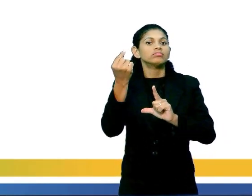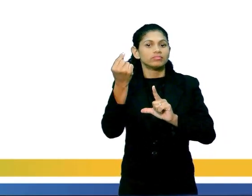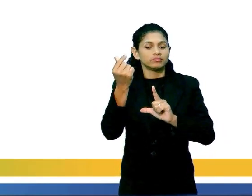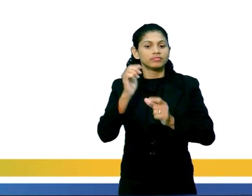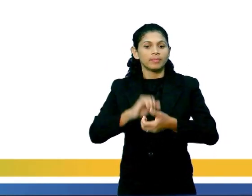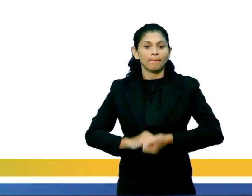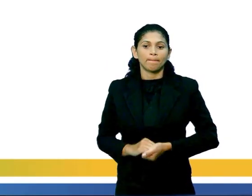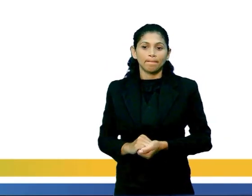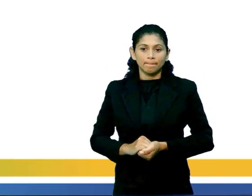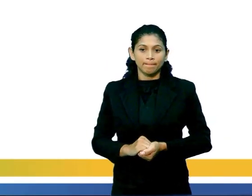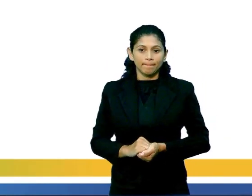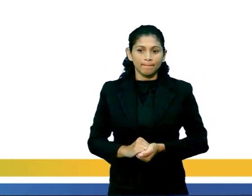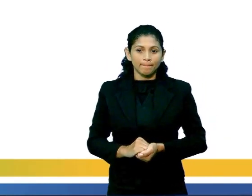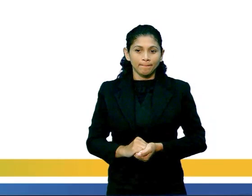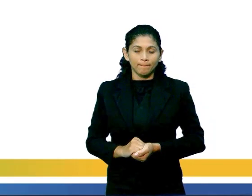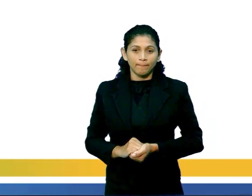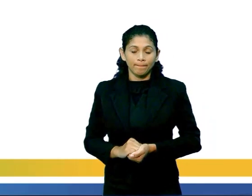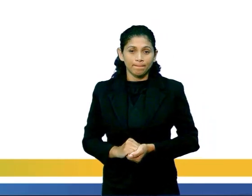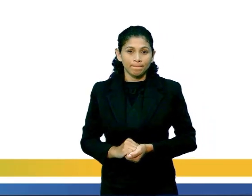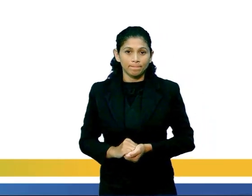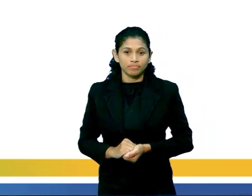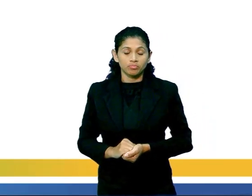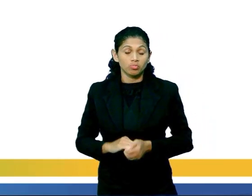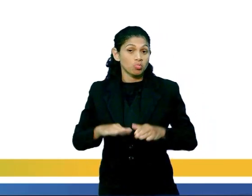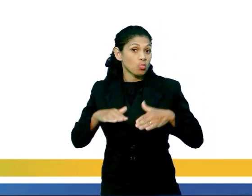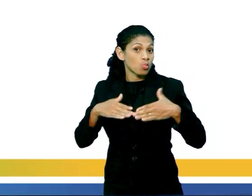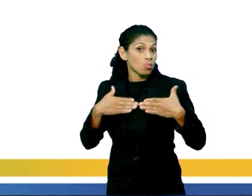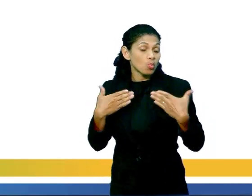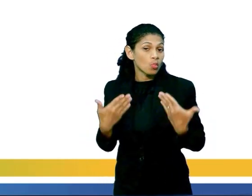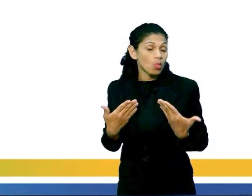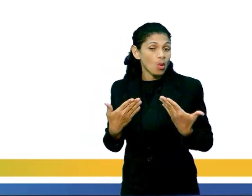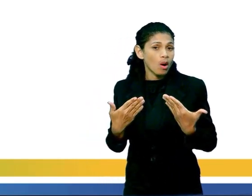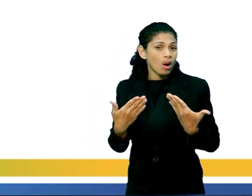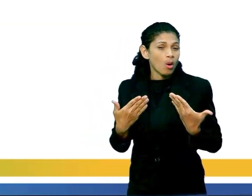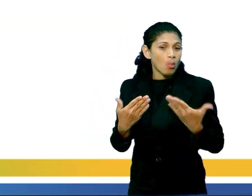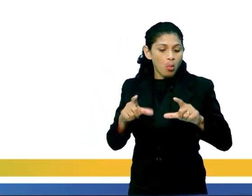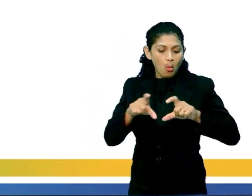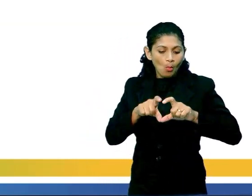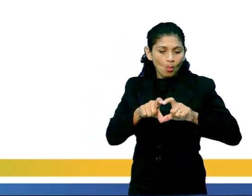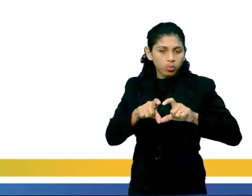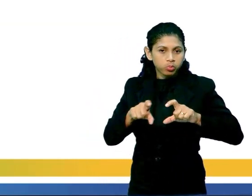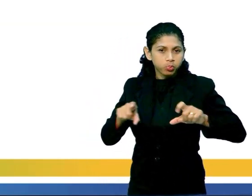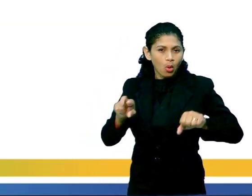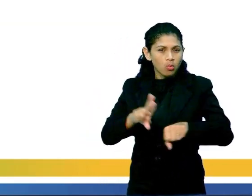empresa, ok? Então, vamos lá, vamos à resolução dessa questão.